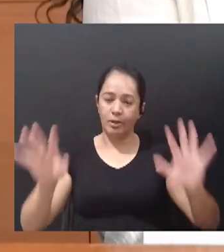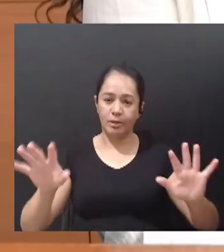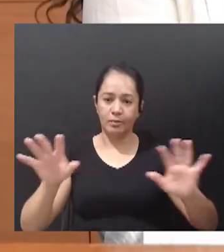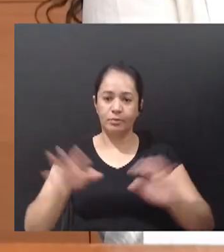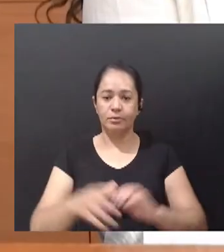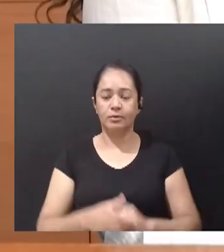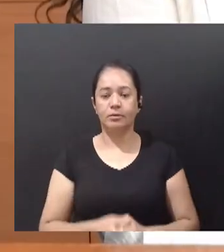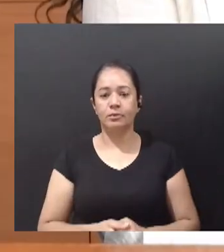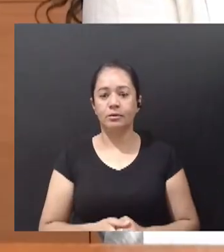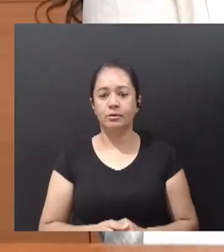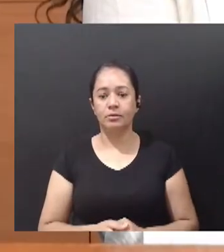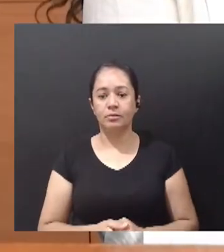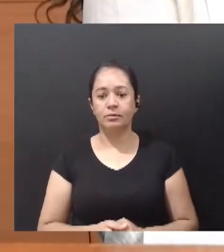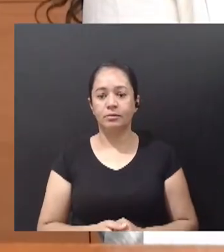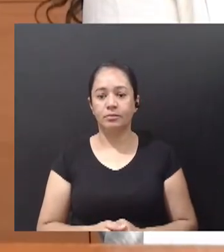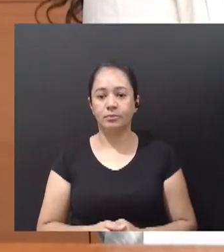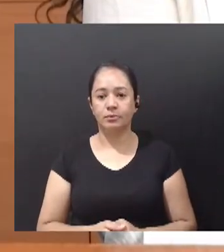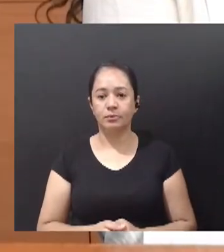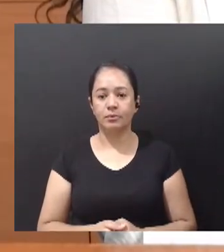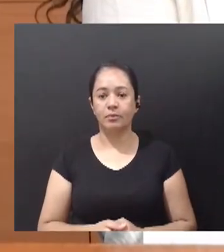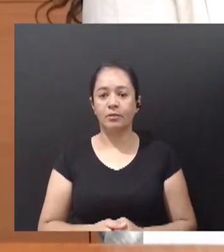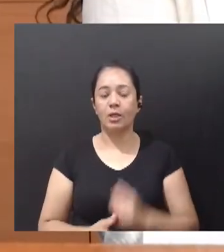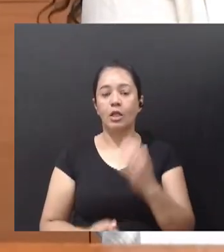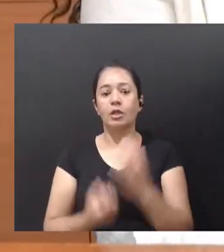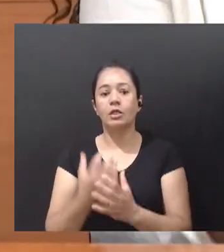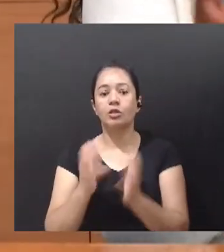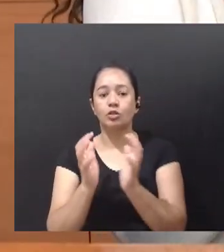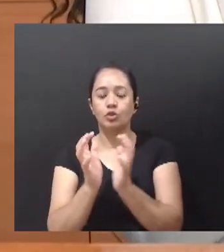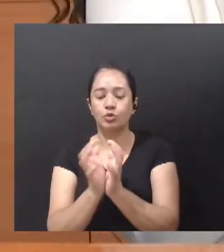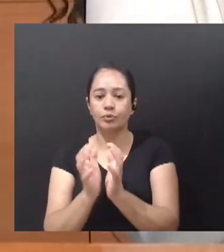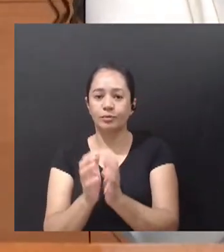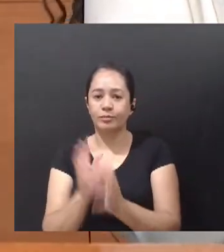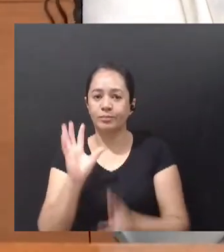também construir de forma coletiva. É isso aí, galera.